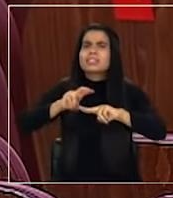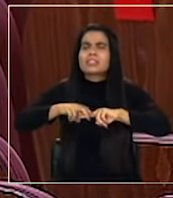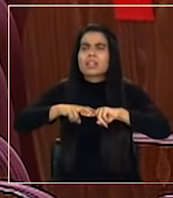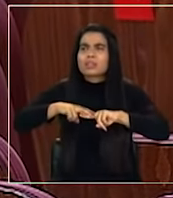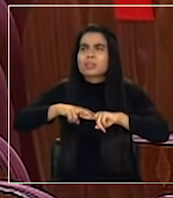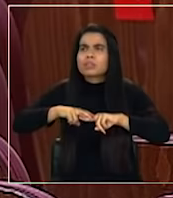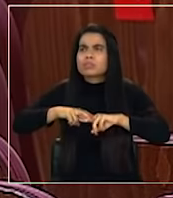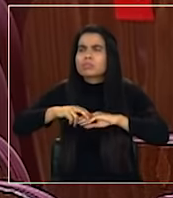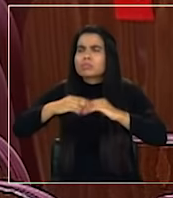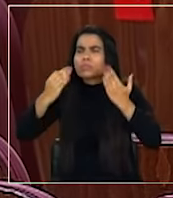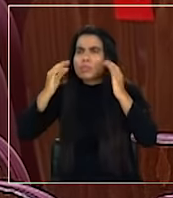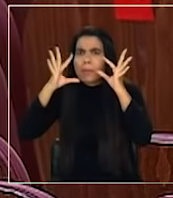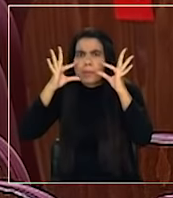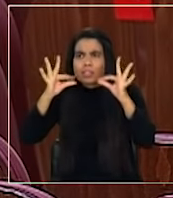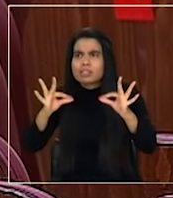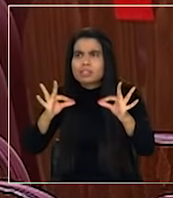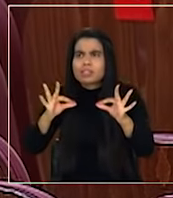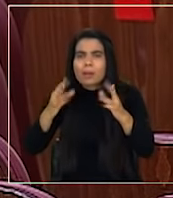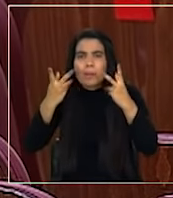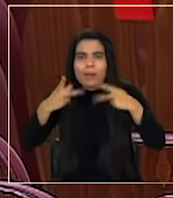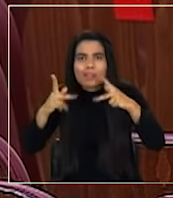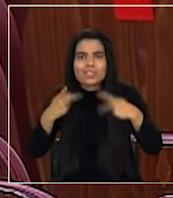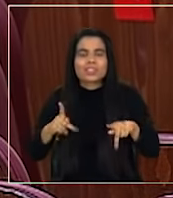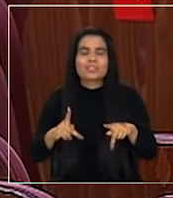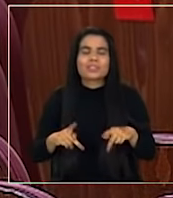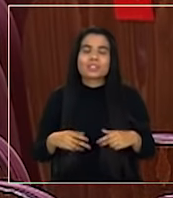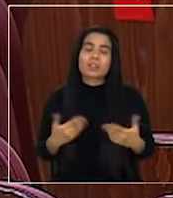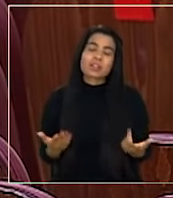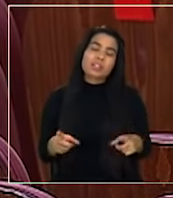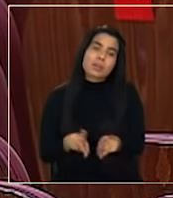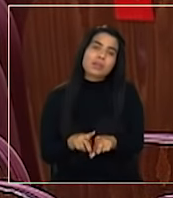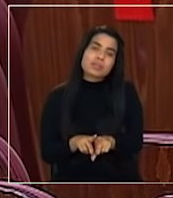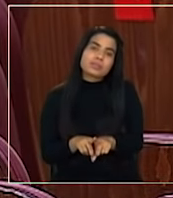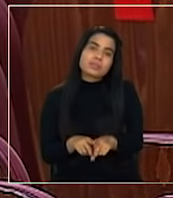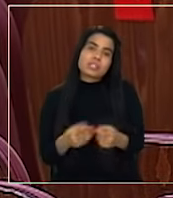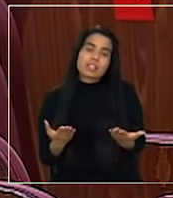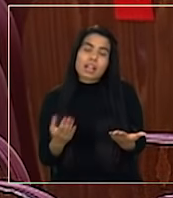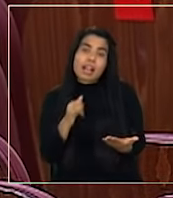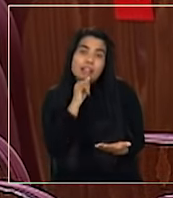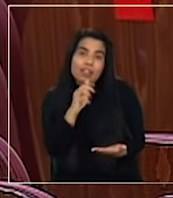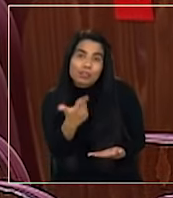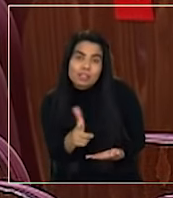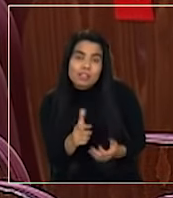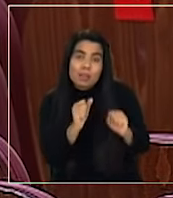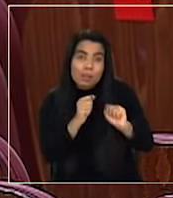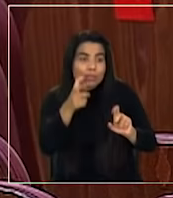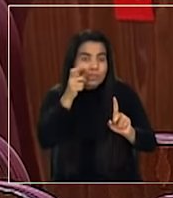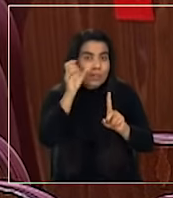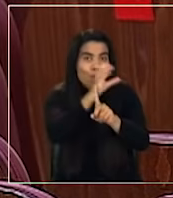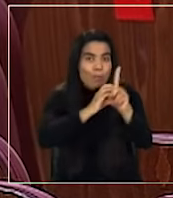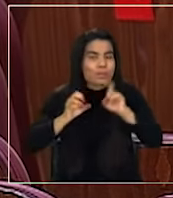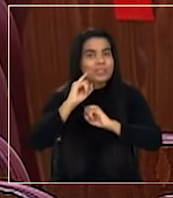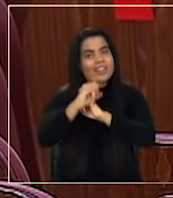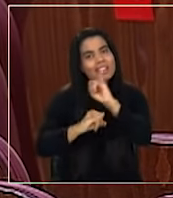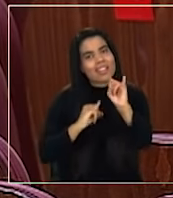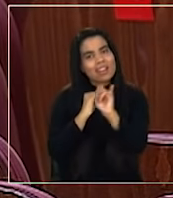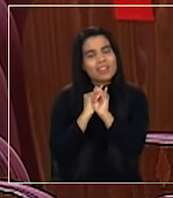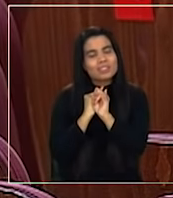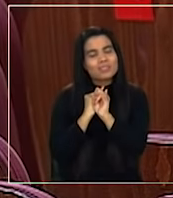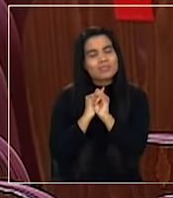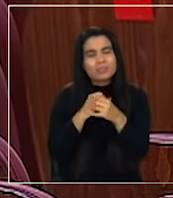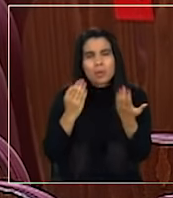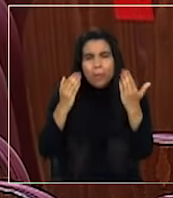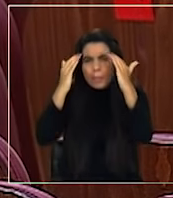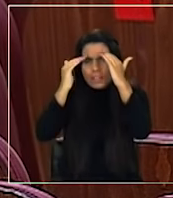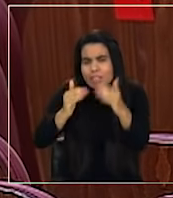Deus. E enquanto isso, você vai se alimentando aqui através dessa transmissão, desses cultos online. Faça isso e